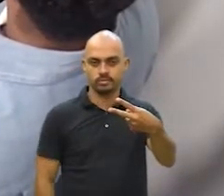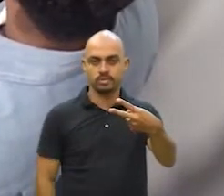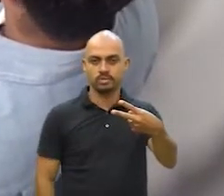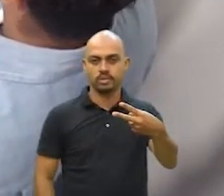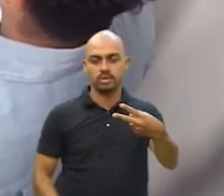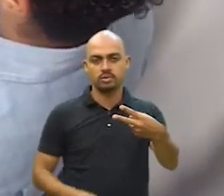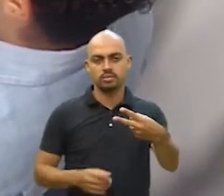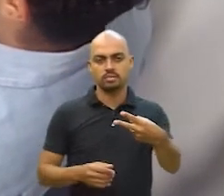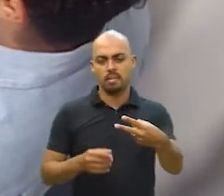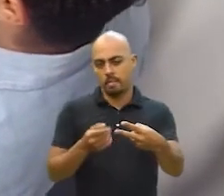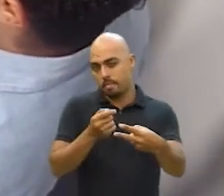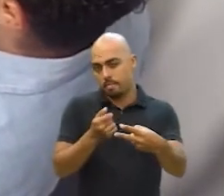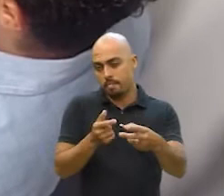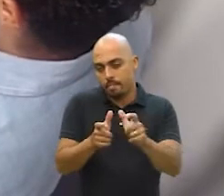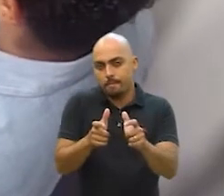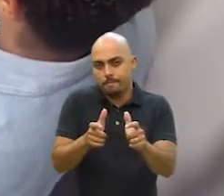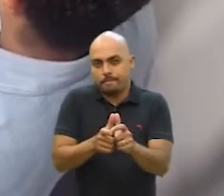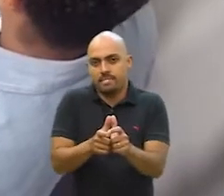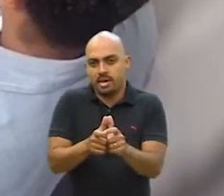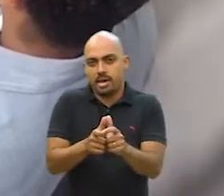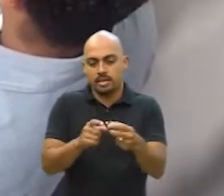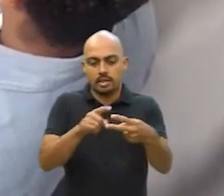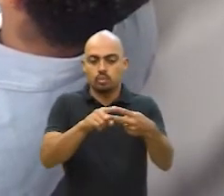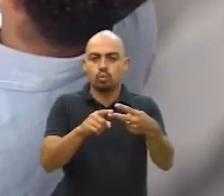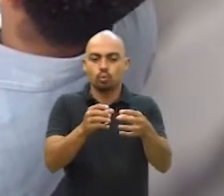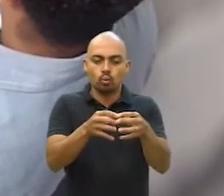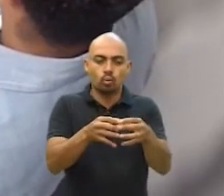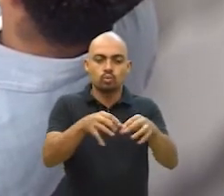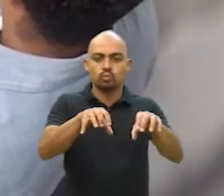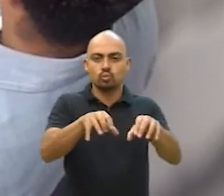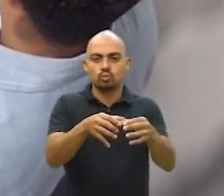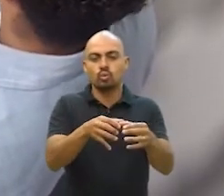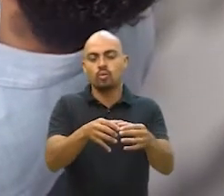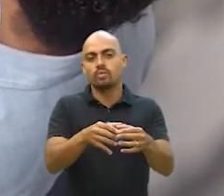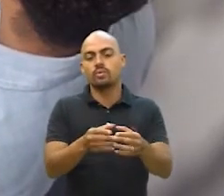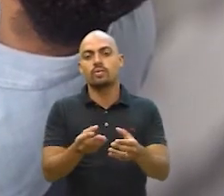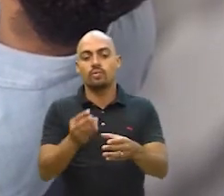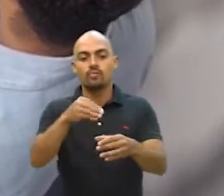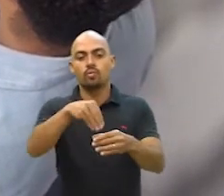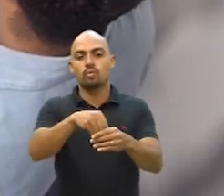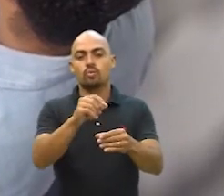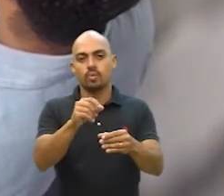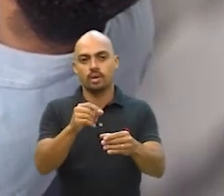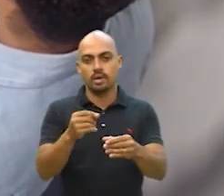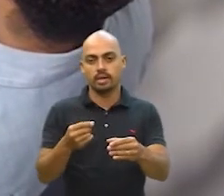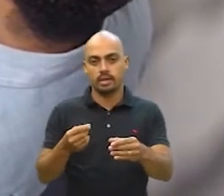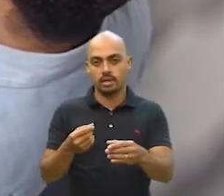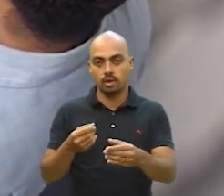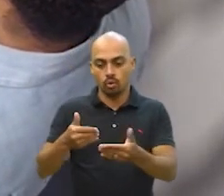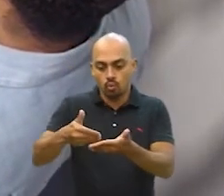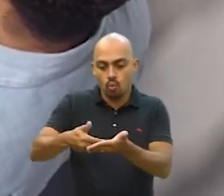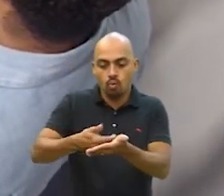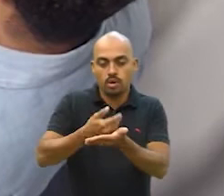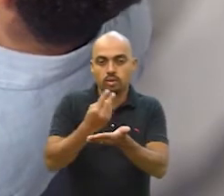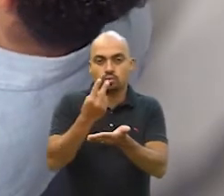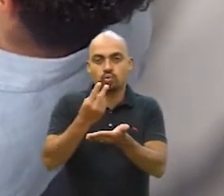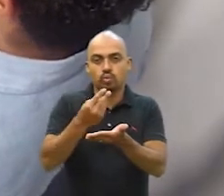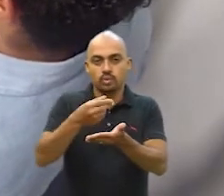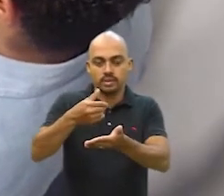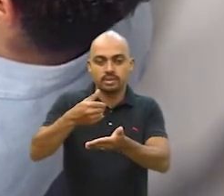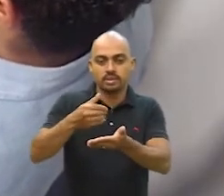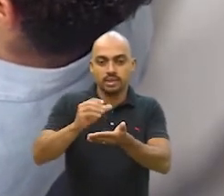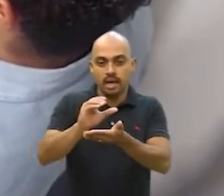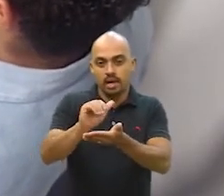omelete pequena, tá, né? Então 2 ovos, eu vou colocar duas colherzinhas rasa de sopa